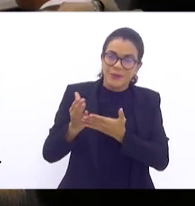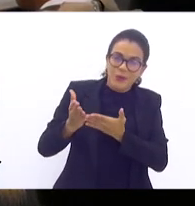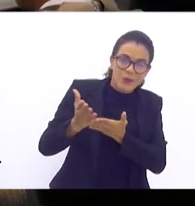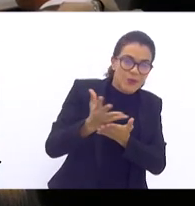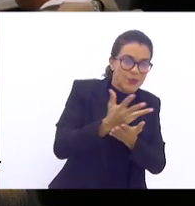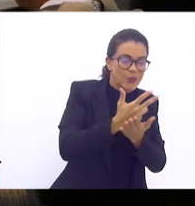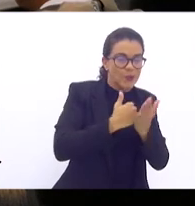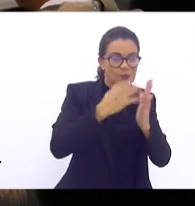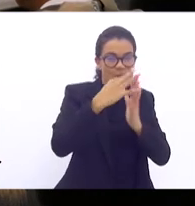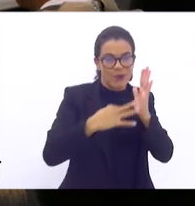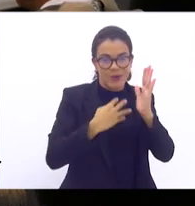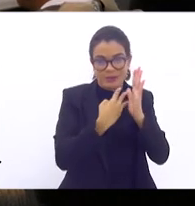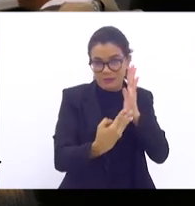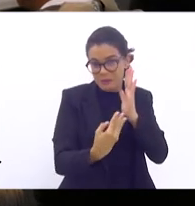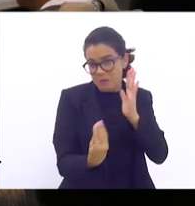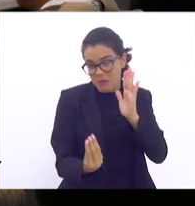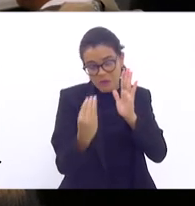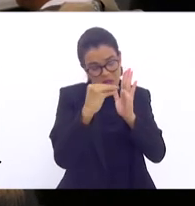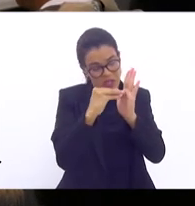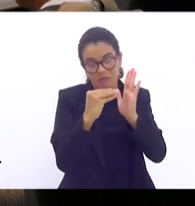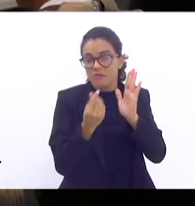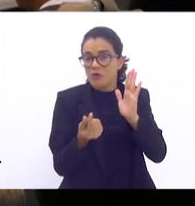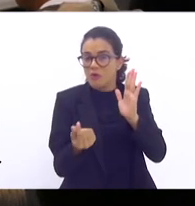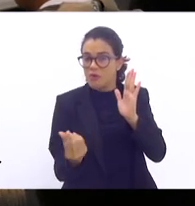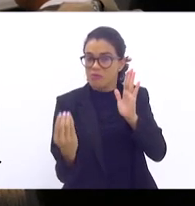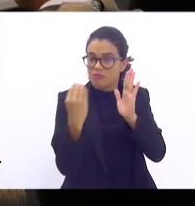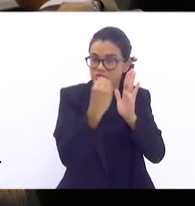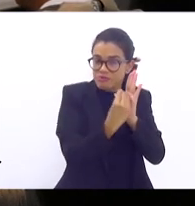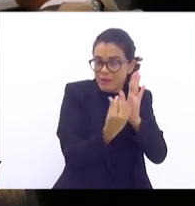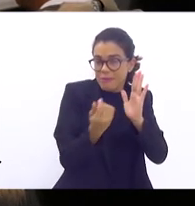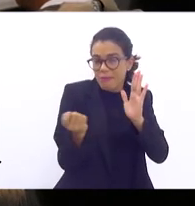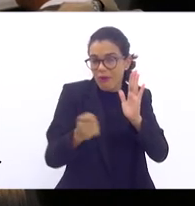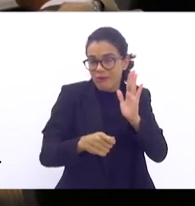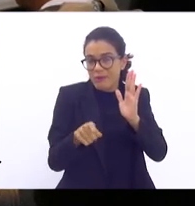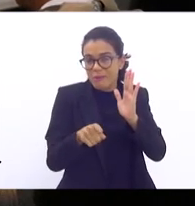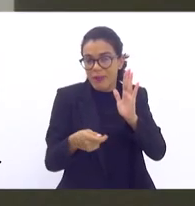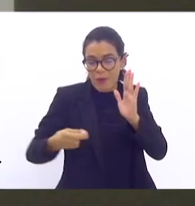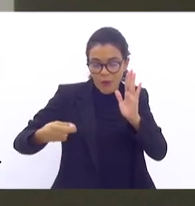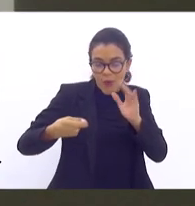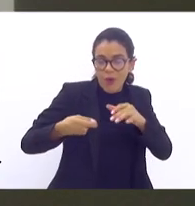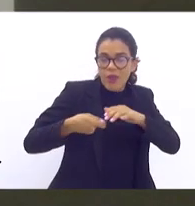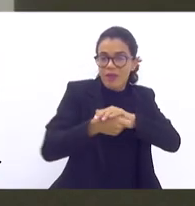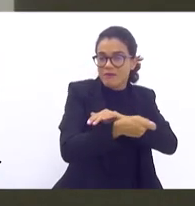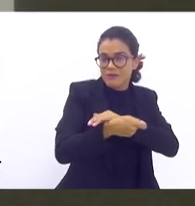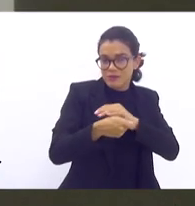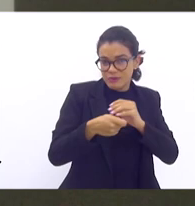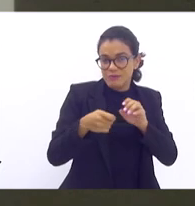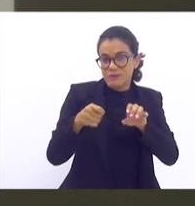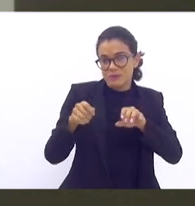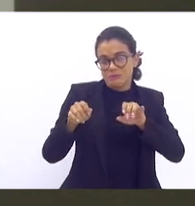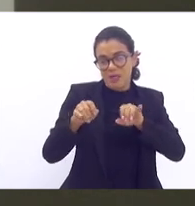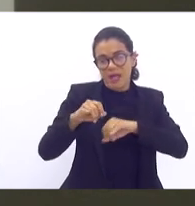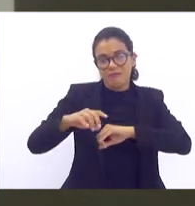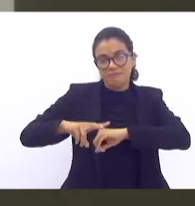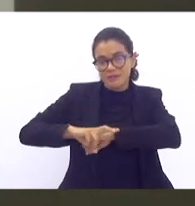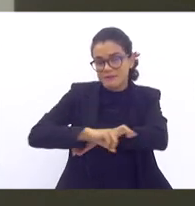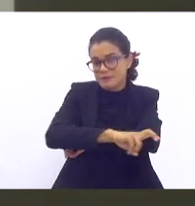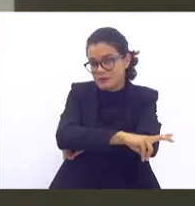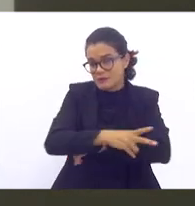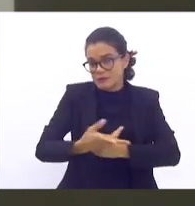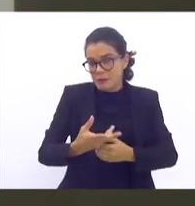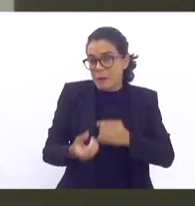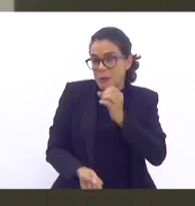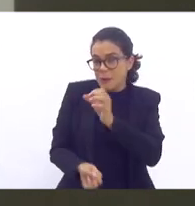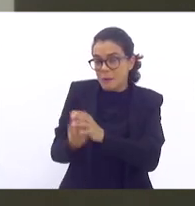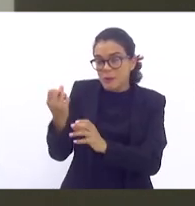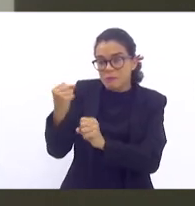obreira que você tanto pode colocar o custeio Como pode se colocar o investimento para infraestrutura você pode construir o